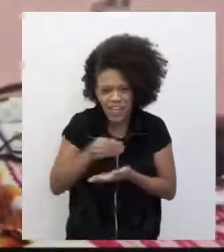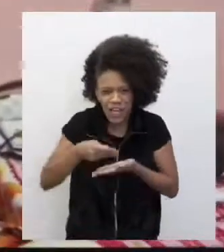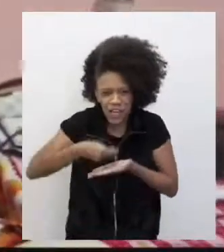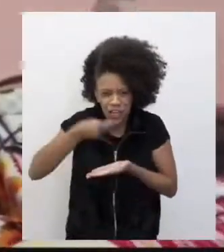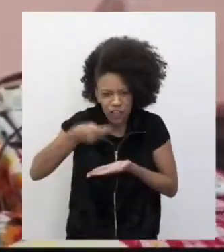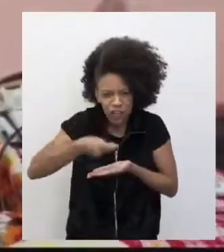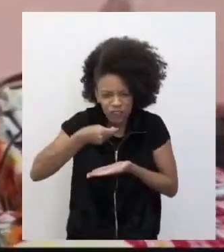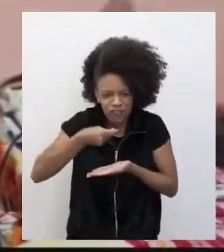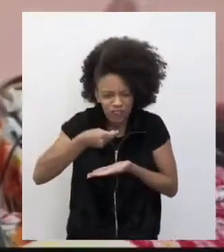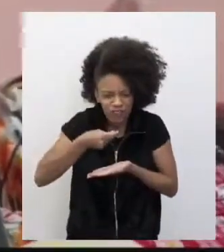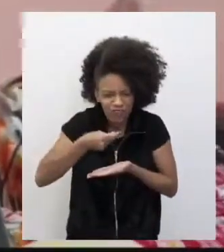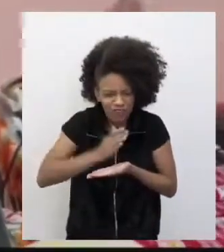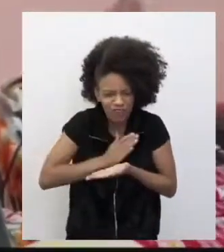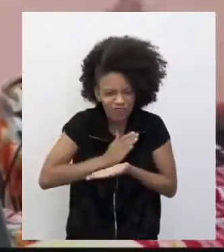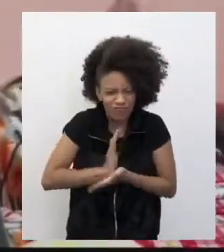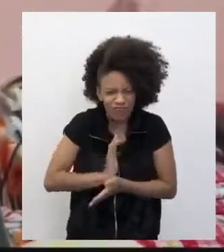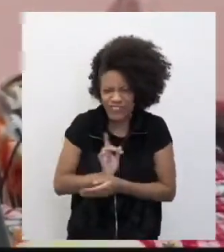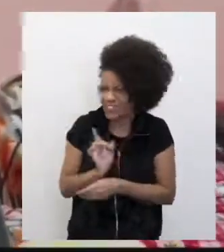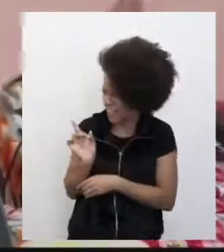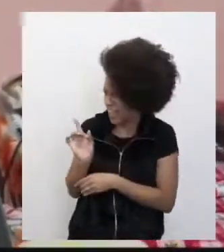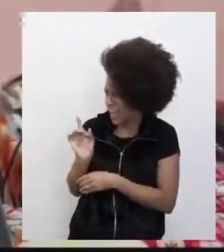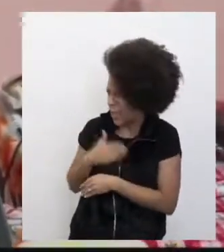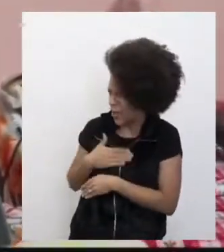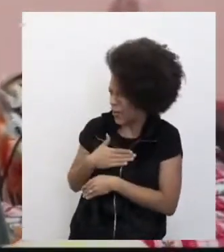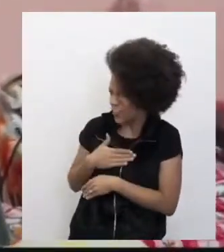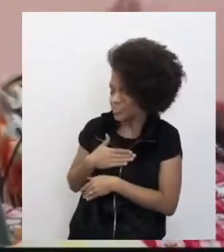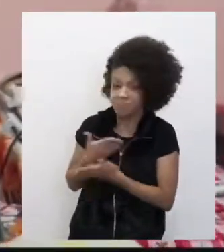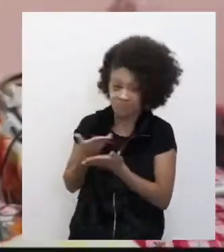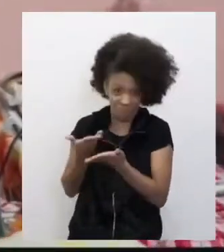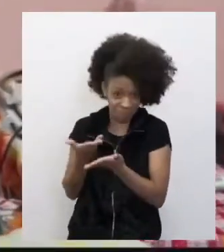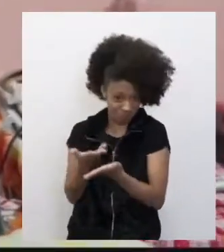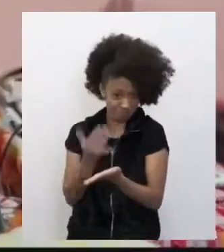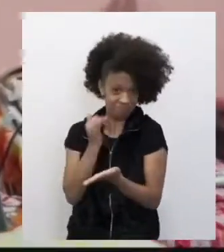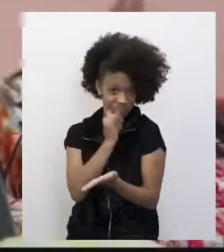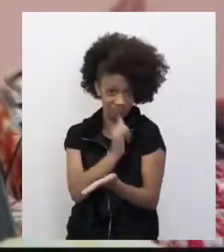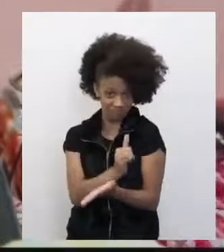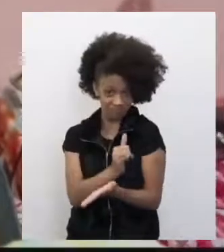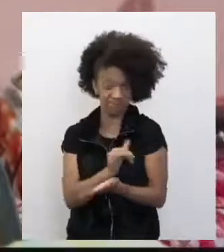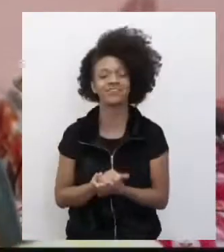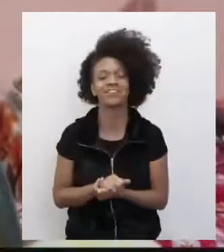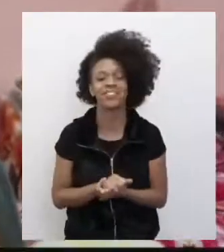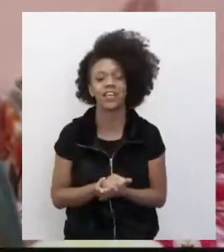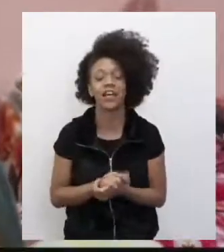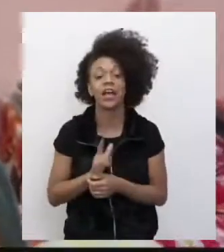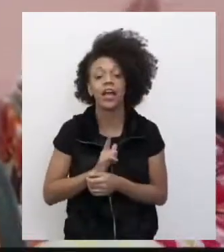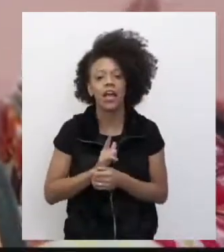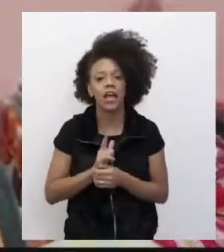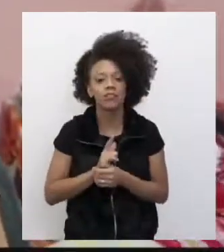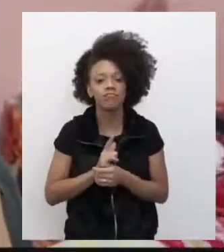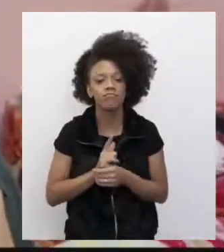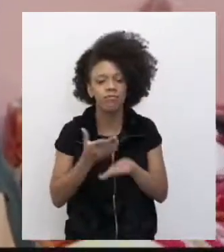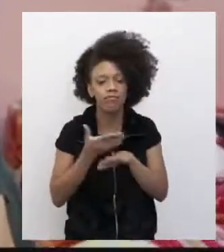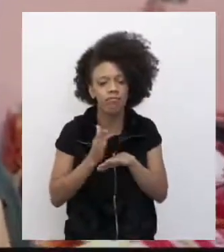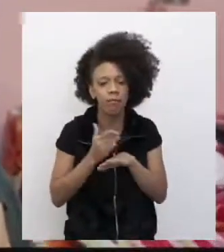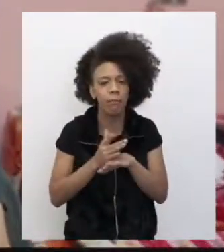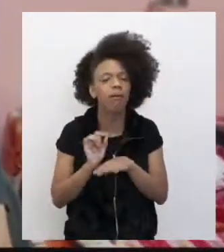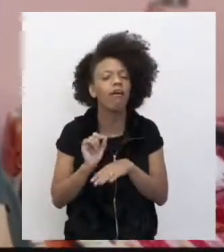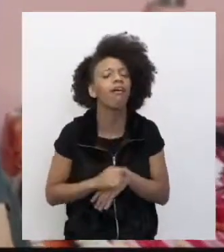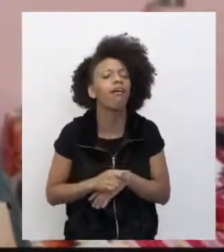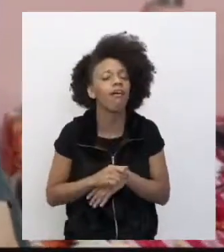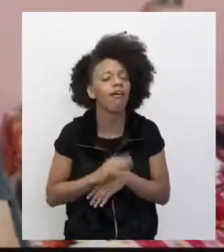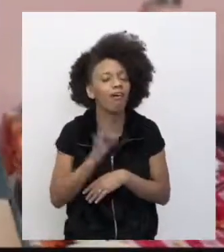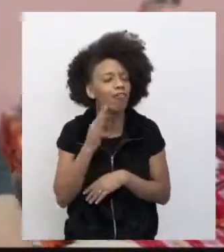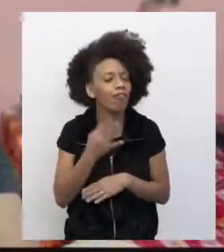Gosta de sopa, PC? Tô falando pra vocês. Ele tem um hobby. Adivinhe qual é esse